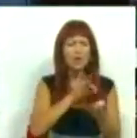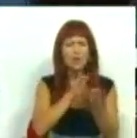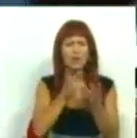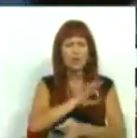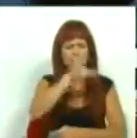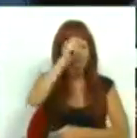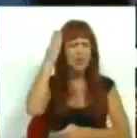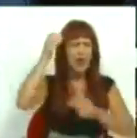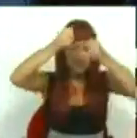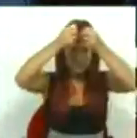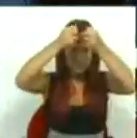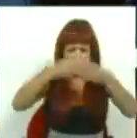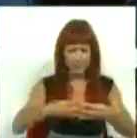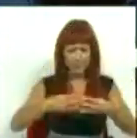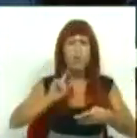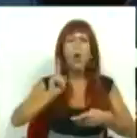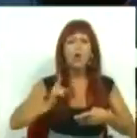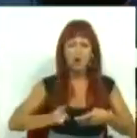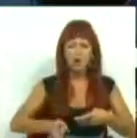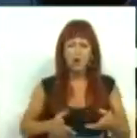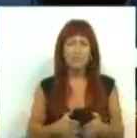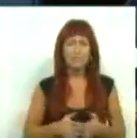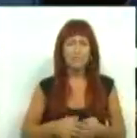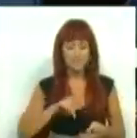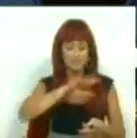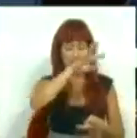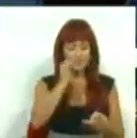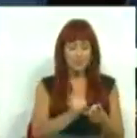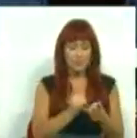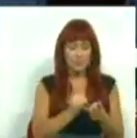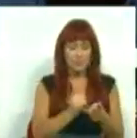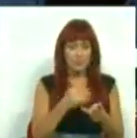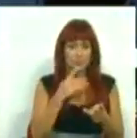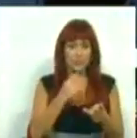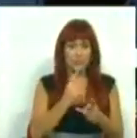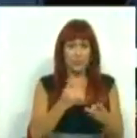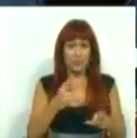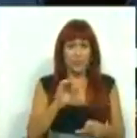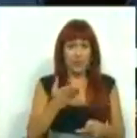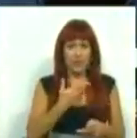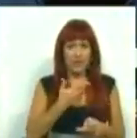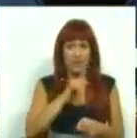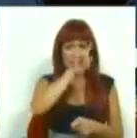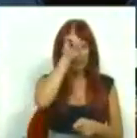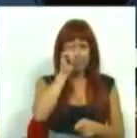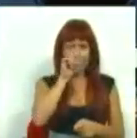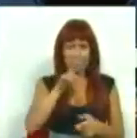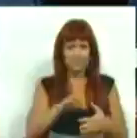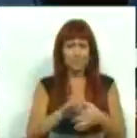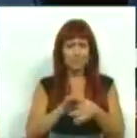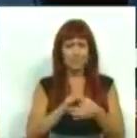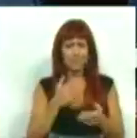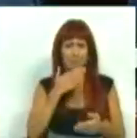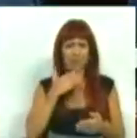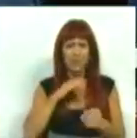Ministro considera prioritários? Uma outra questão, Sr. Ministro, porque para o PSD a questão da coesão